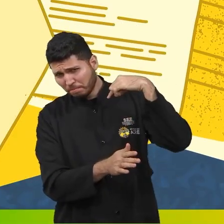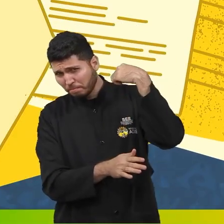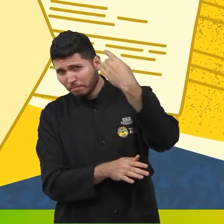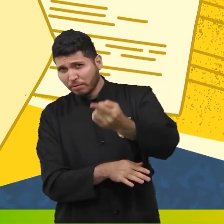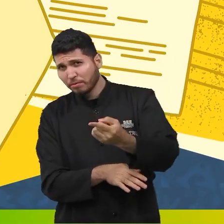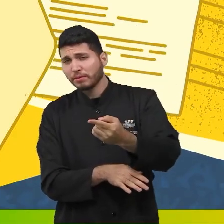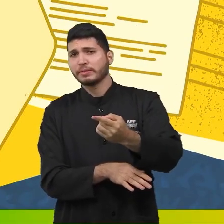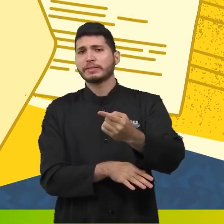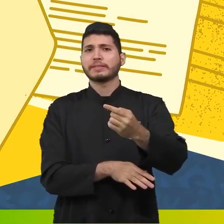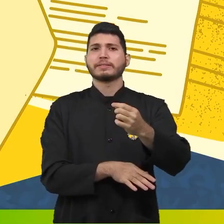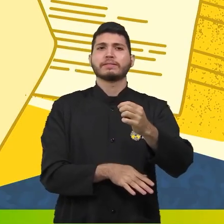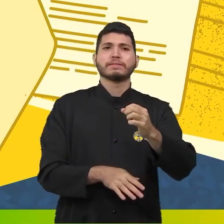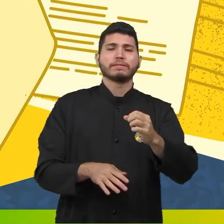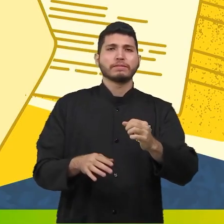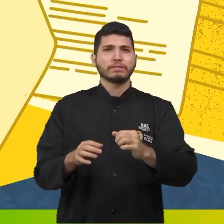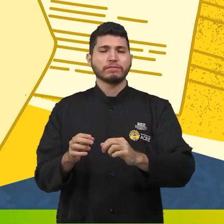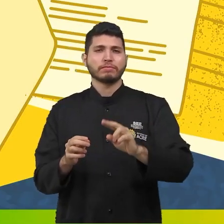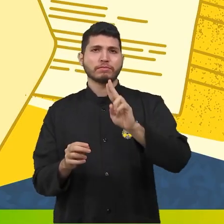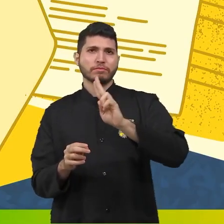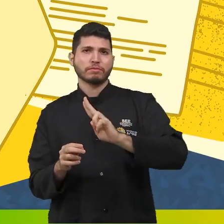dramáticos possíveis.